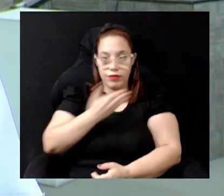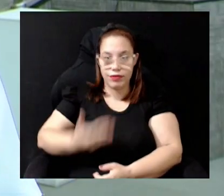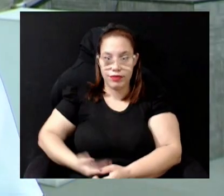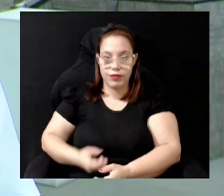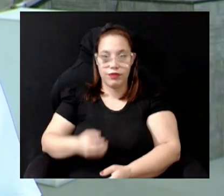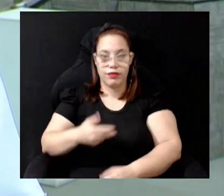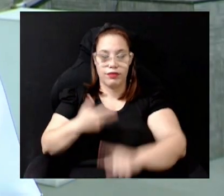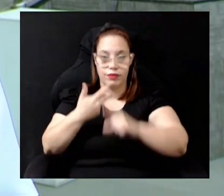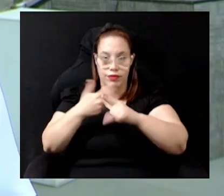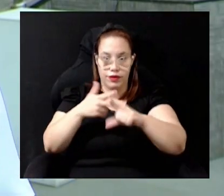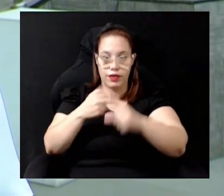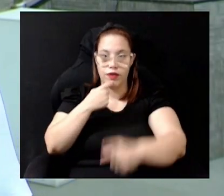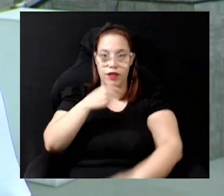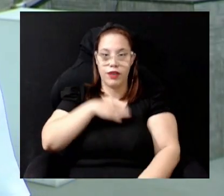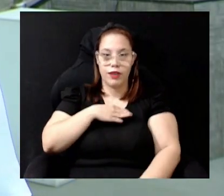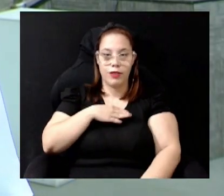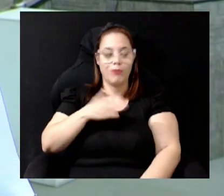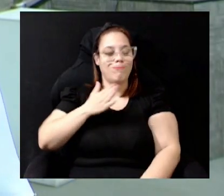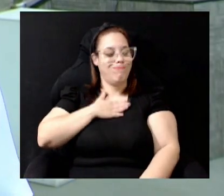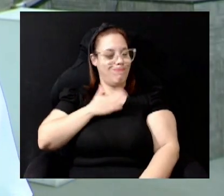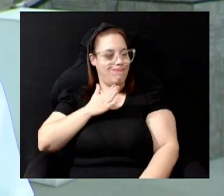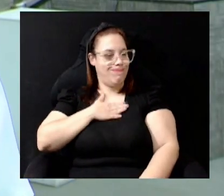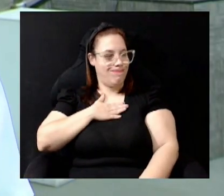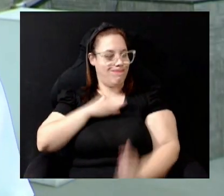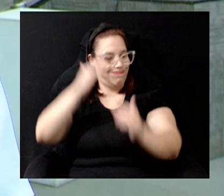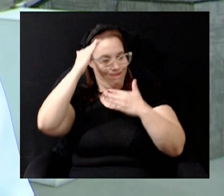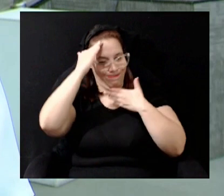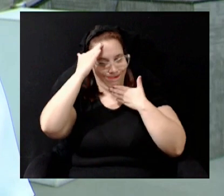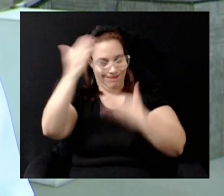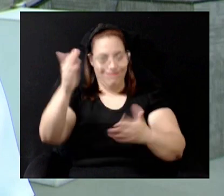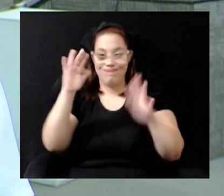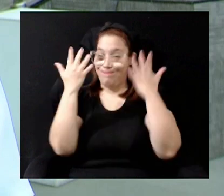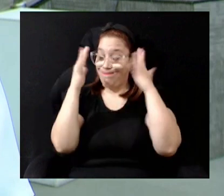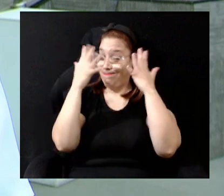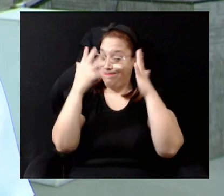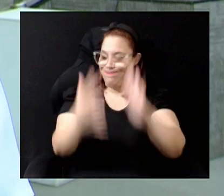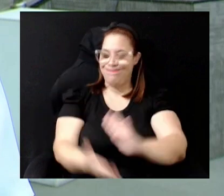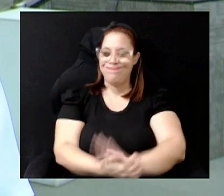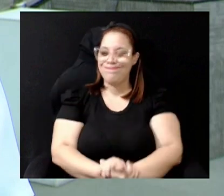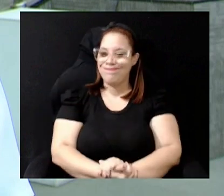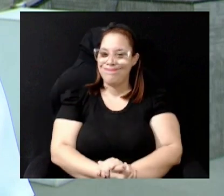Municipal, nossos sinceros agradecimentos. Parabéns.